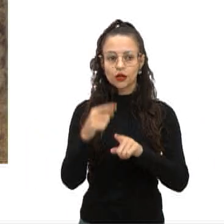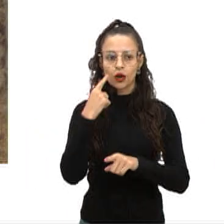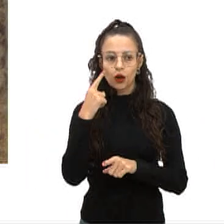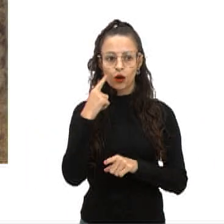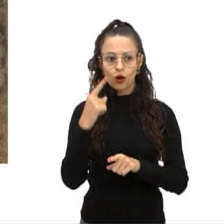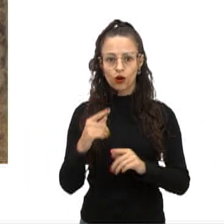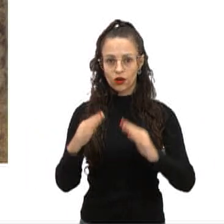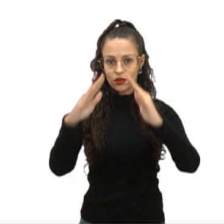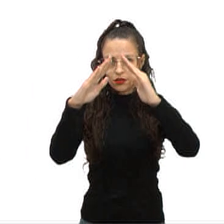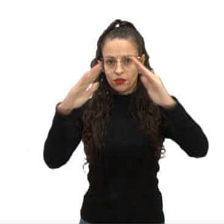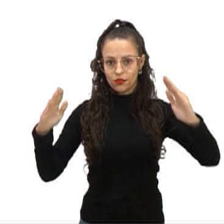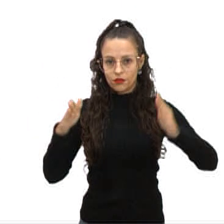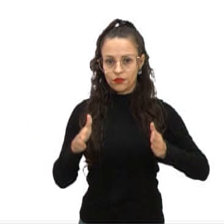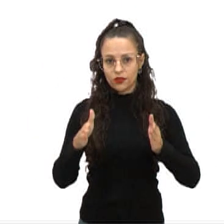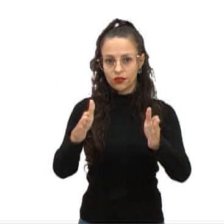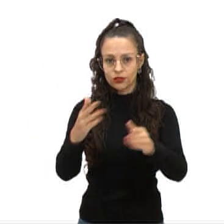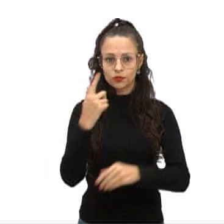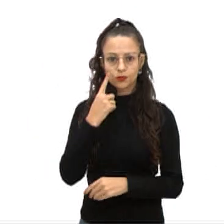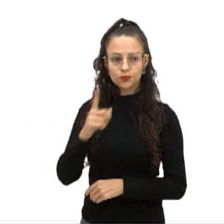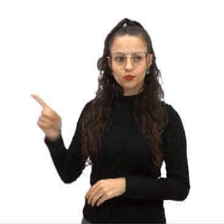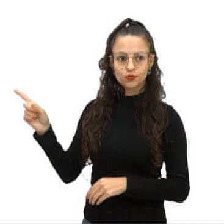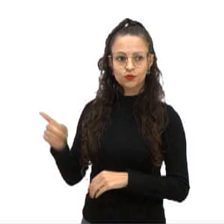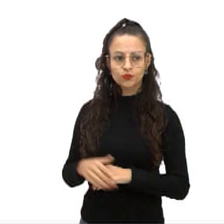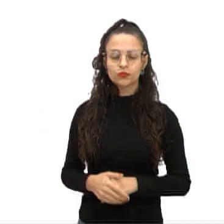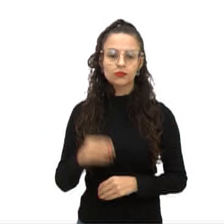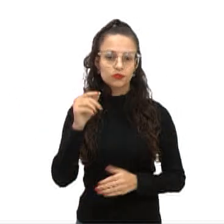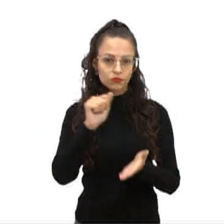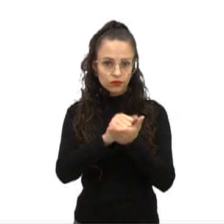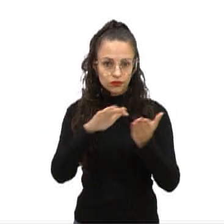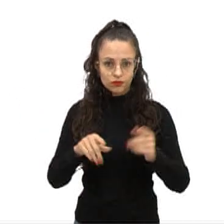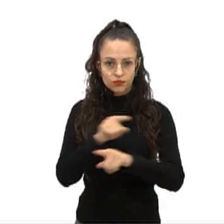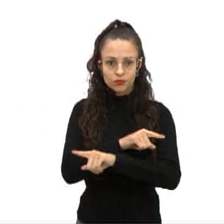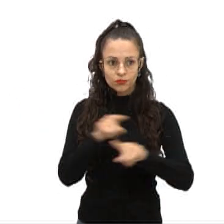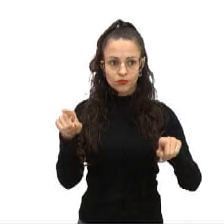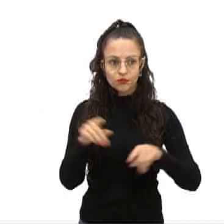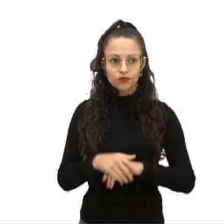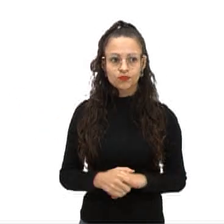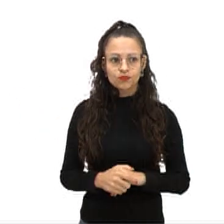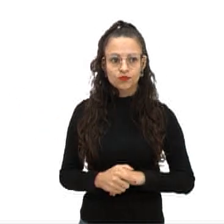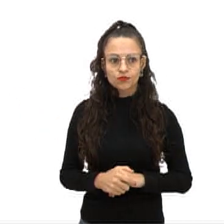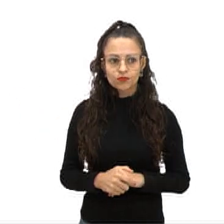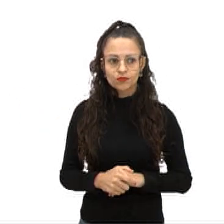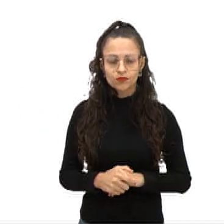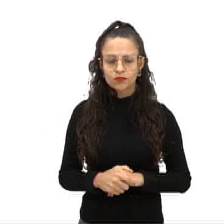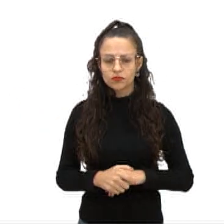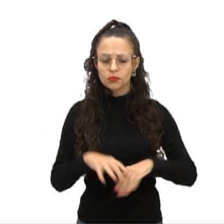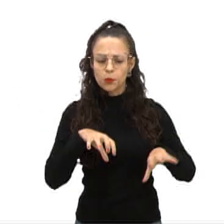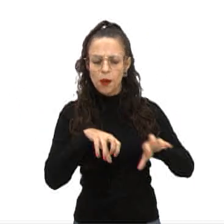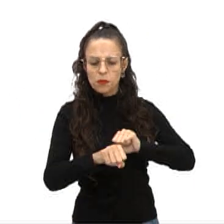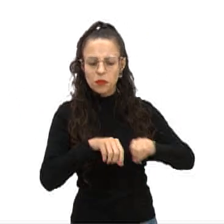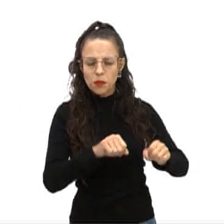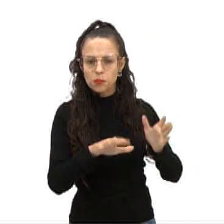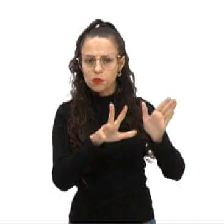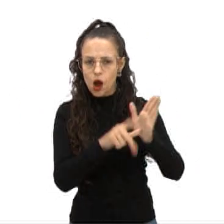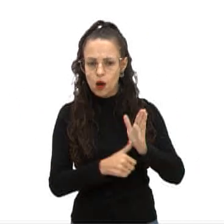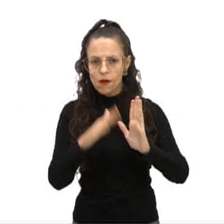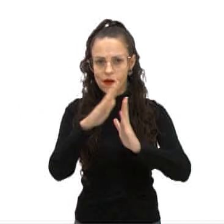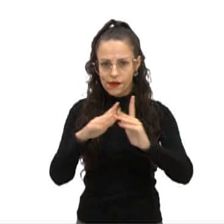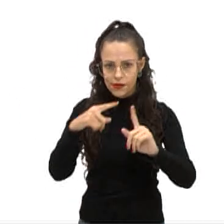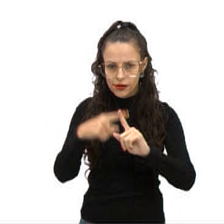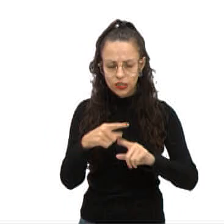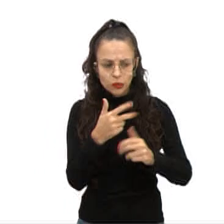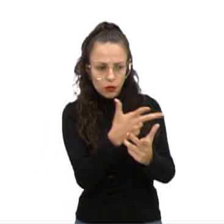é esse que dá de frente para o altar, tá? Testezinho básico para vocês, saquear as igrejas, roubar suas